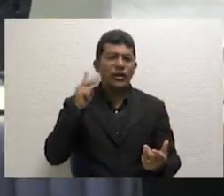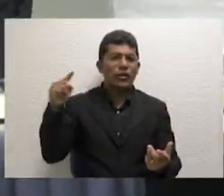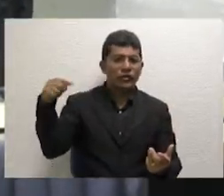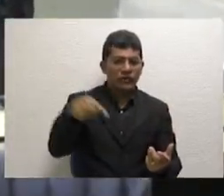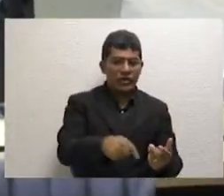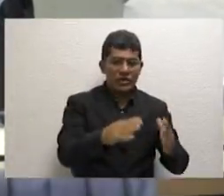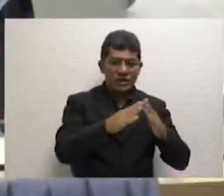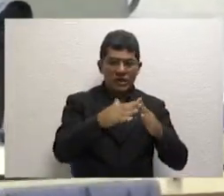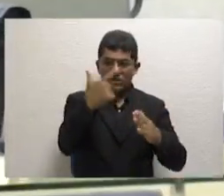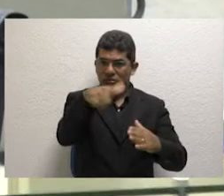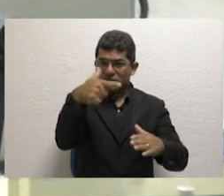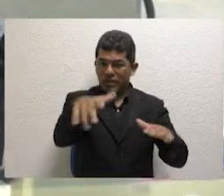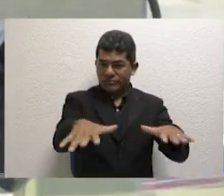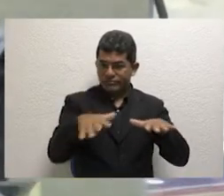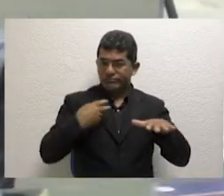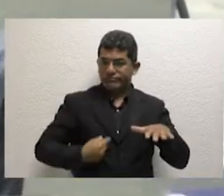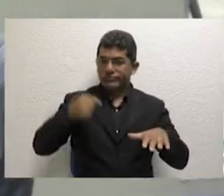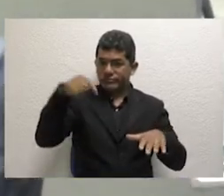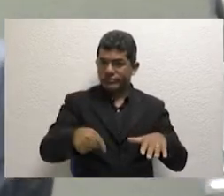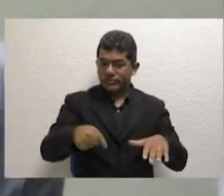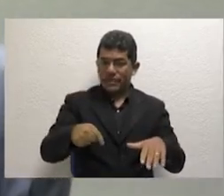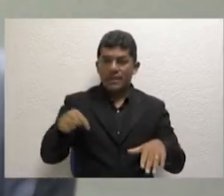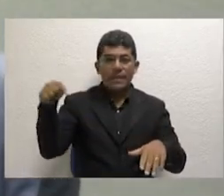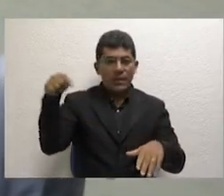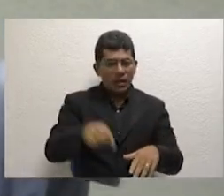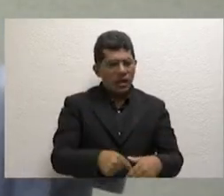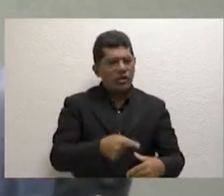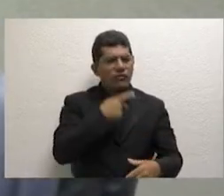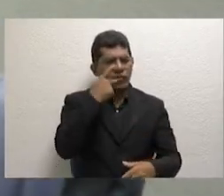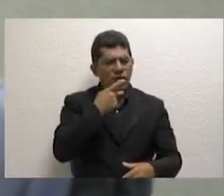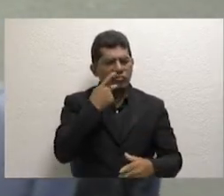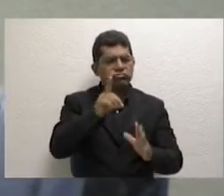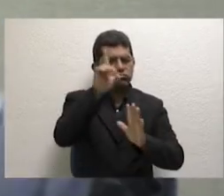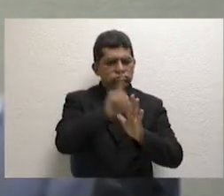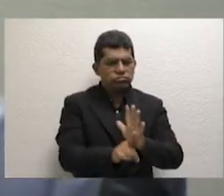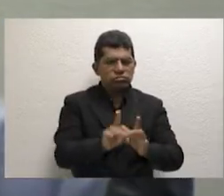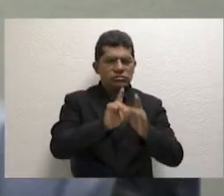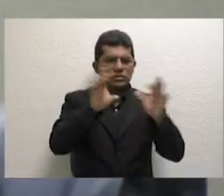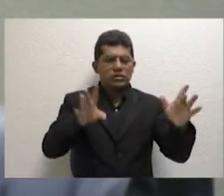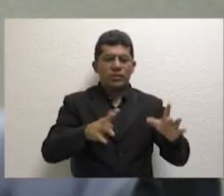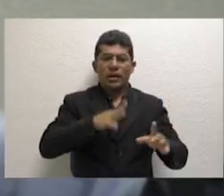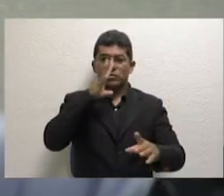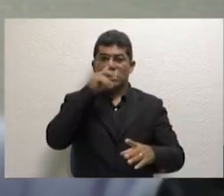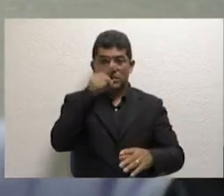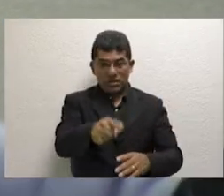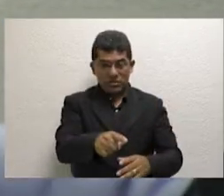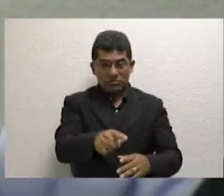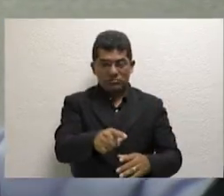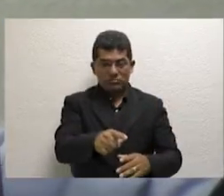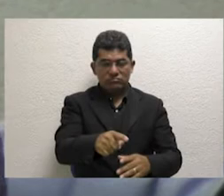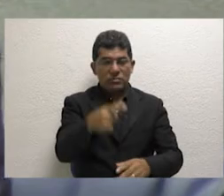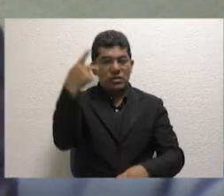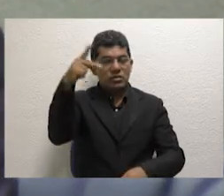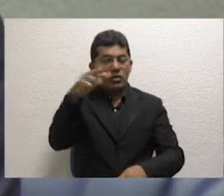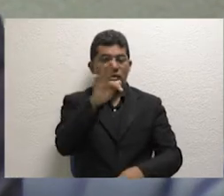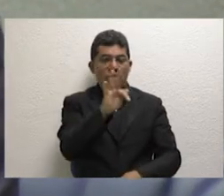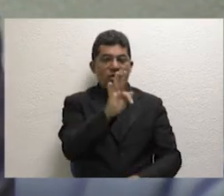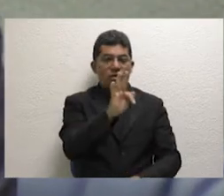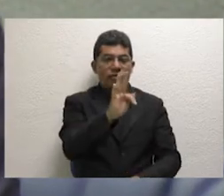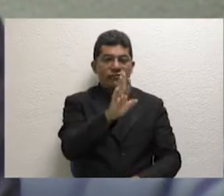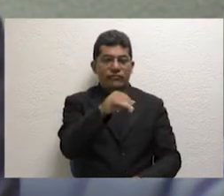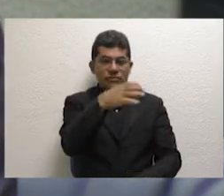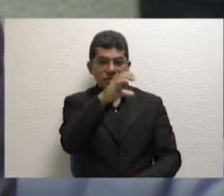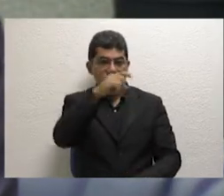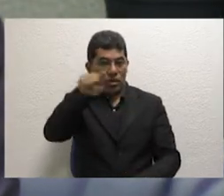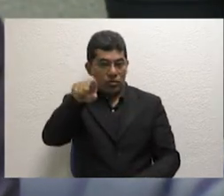casa não está presente e ela veio aqui de forma muito democrática fazer uma denúncia no exercício do seu mandato